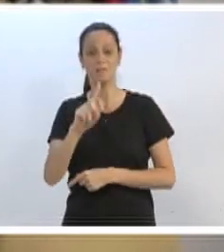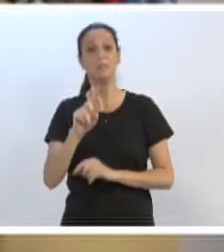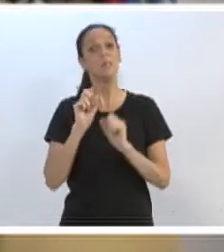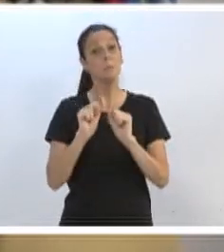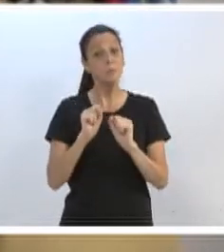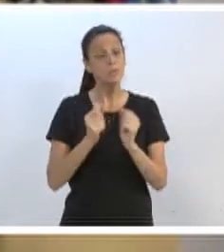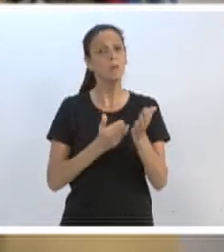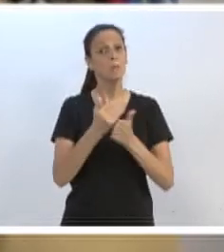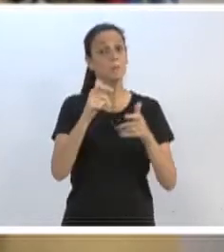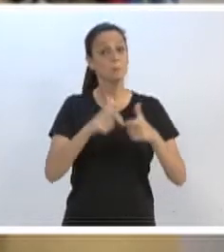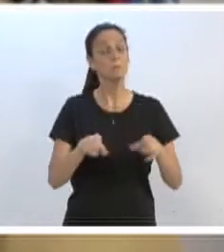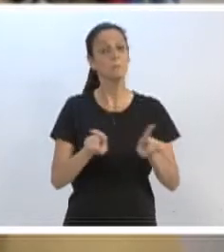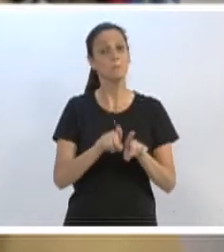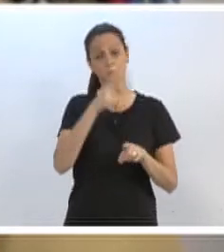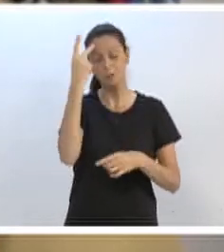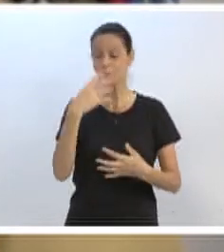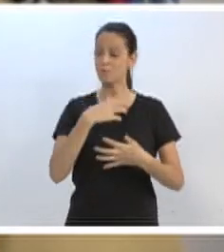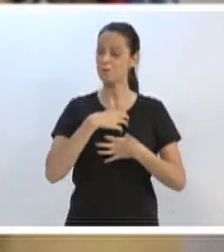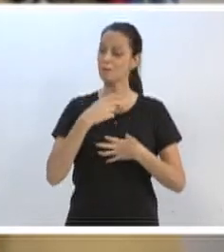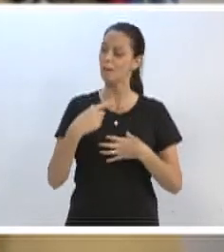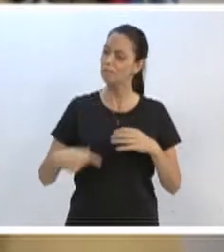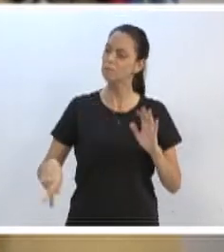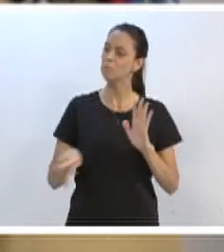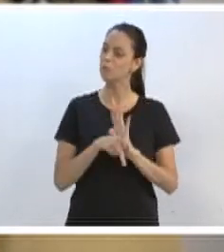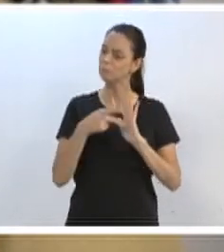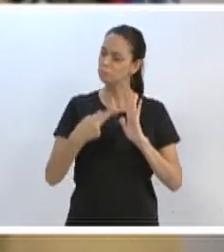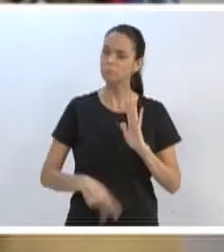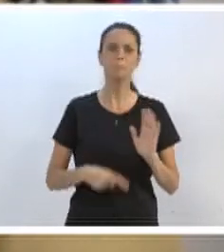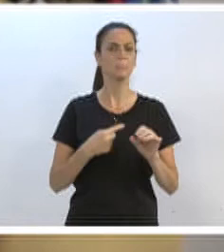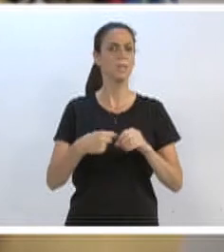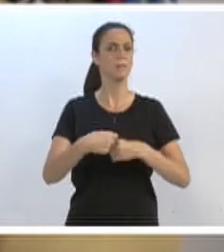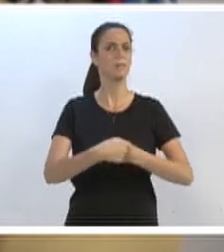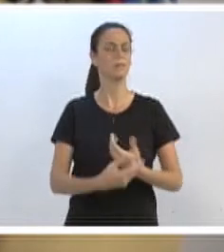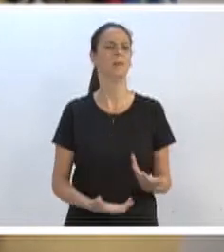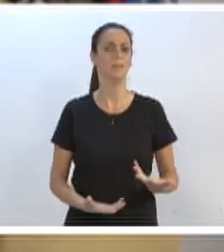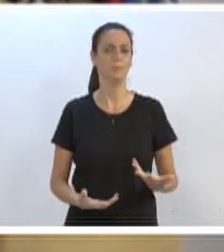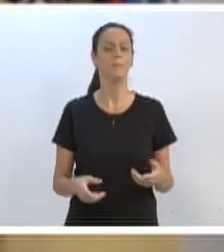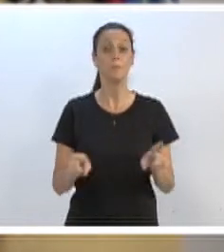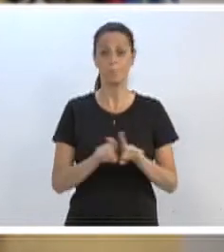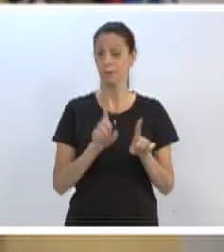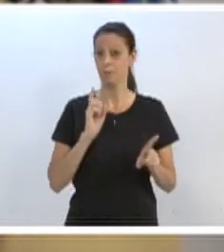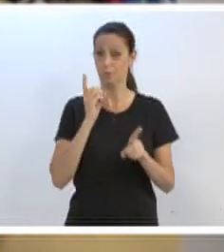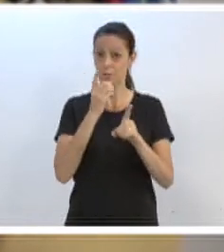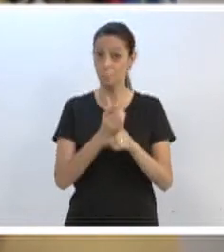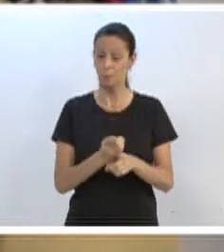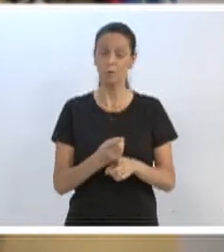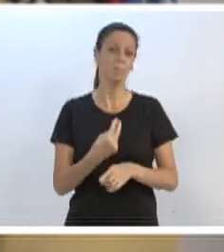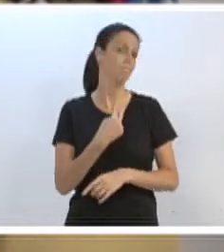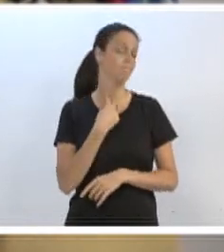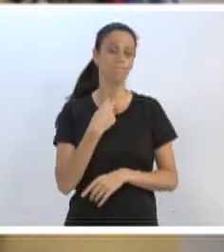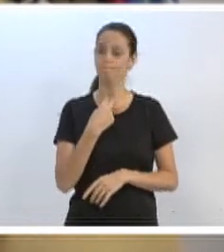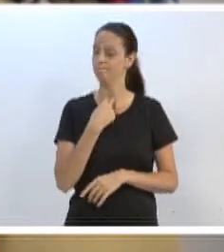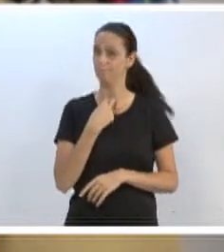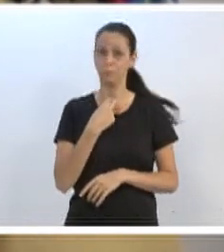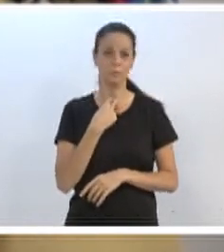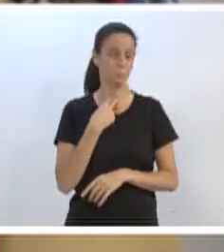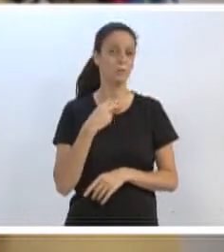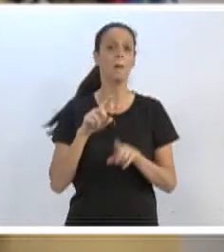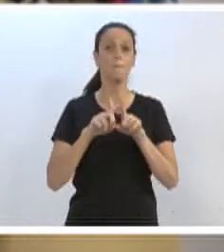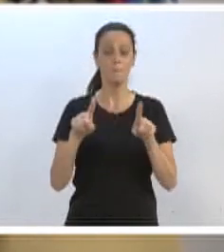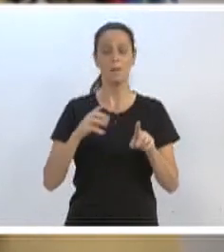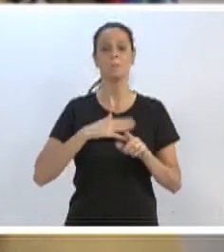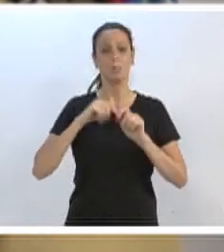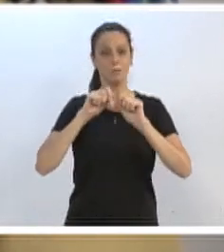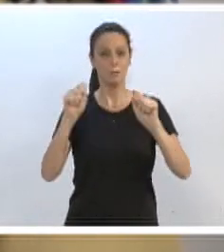isso faz as pessoas se sentirem pertencentes em relação à cidade. Inclusive, nesse encontro, não pude estar presente por causa de compromisso, mas a minha equipe